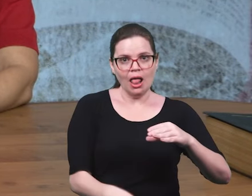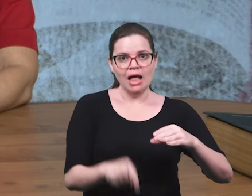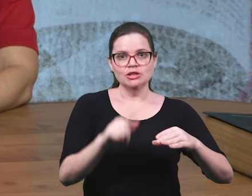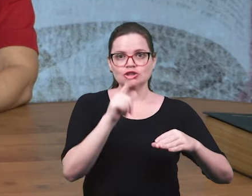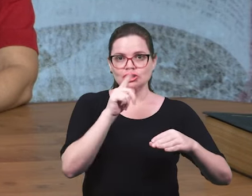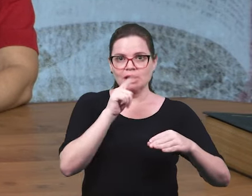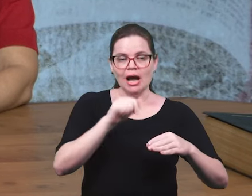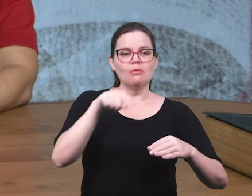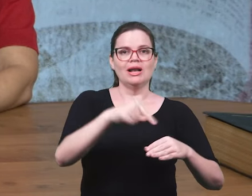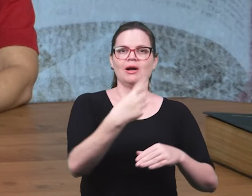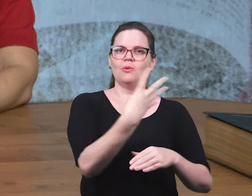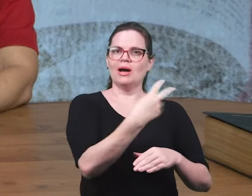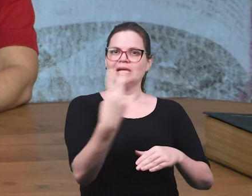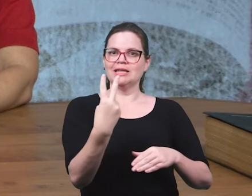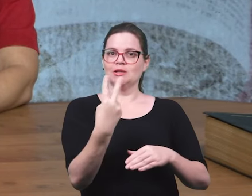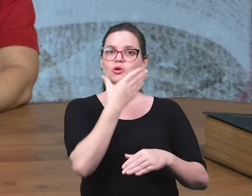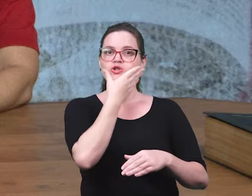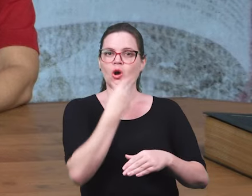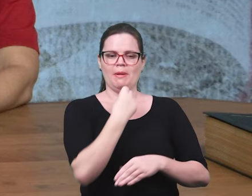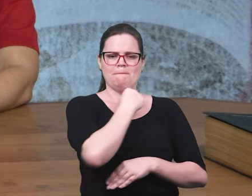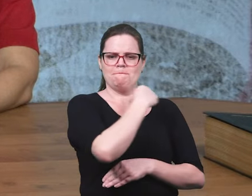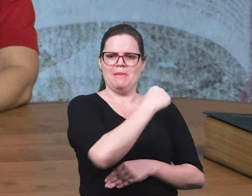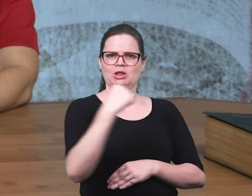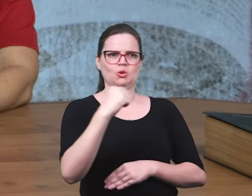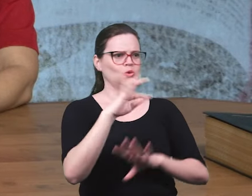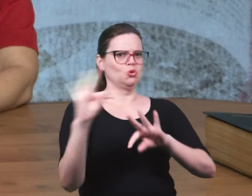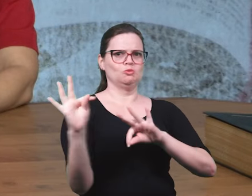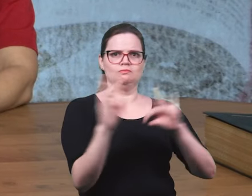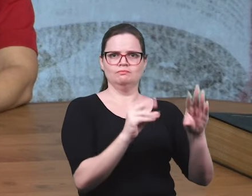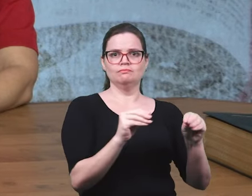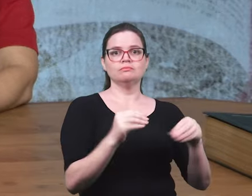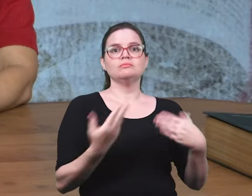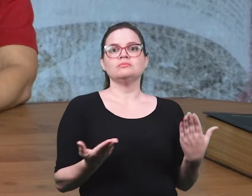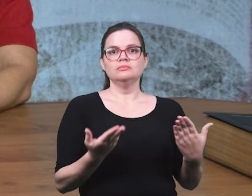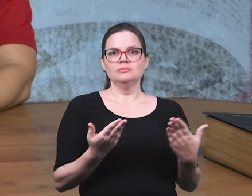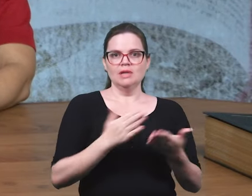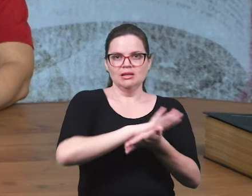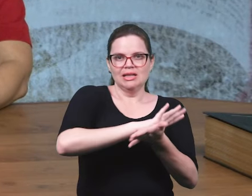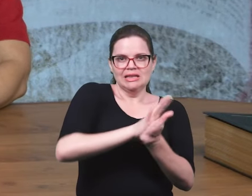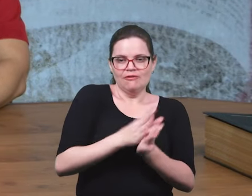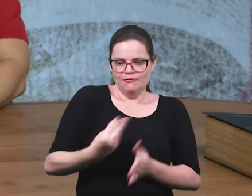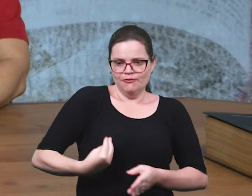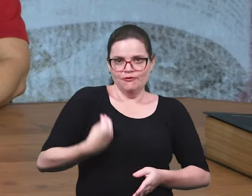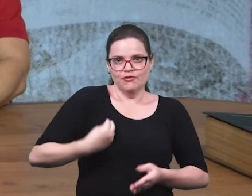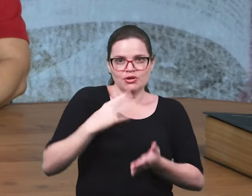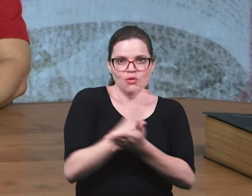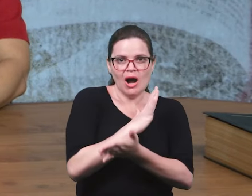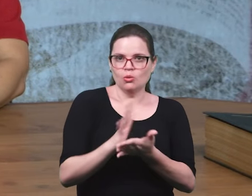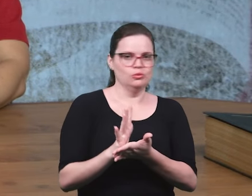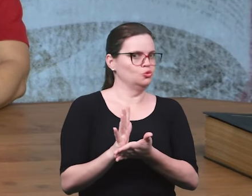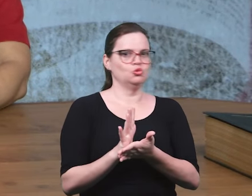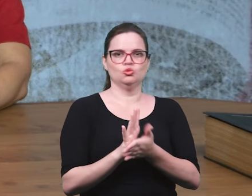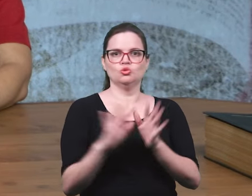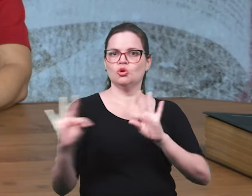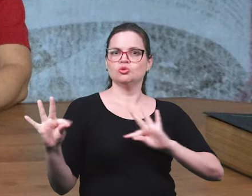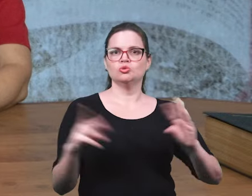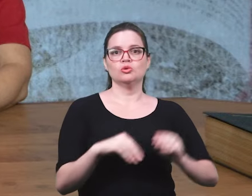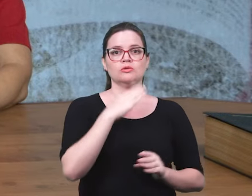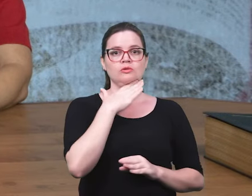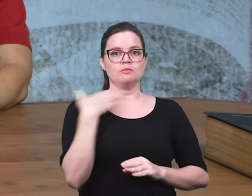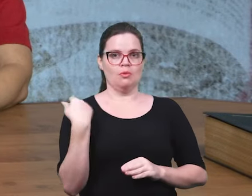42 homens, e nenhum deles deixou de resto. E partindo